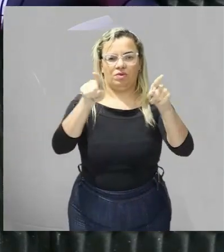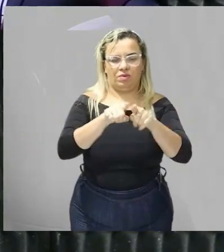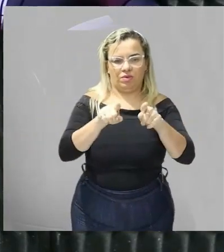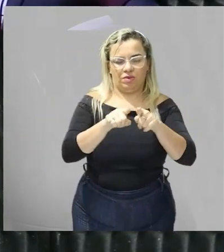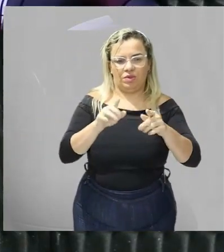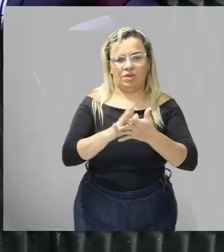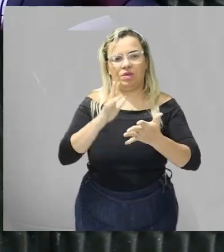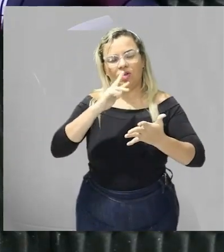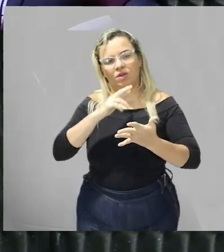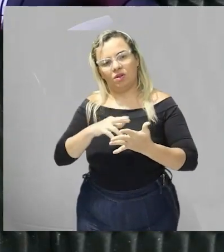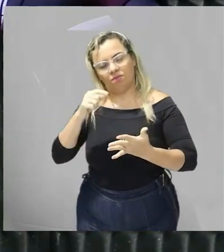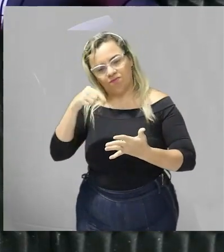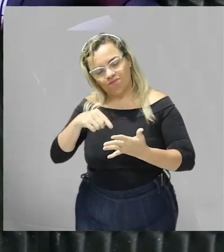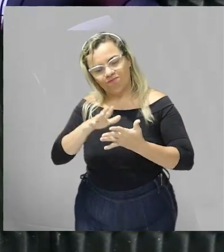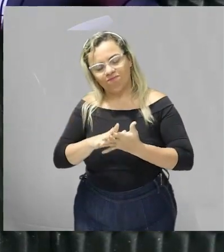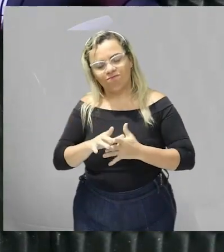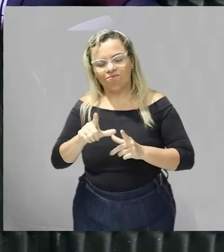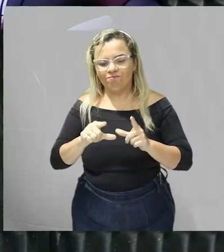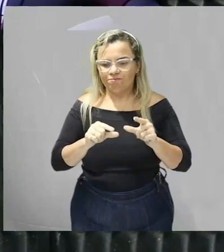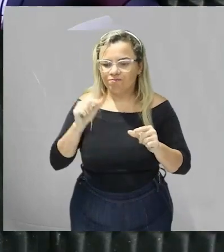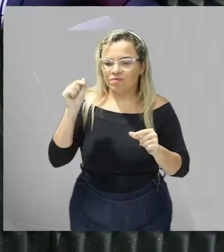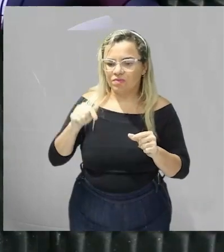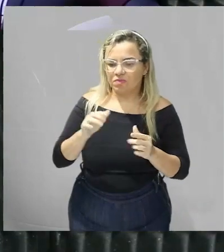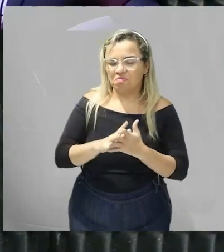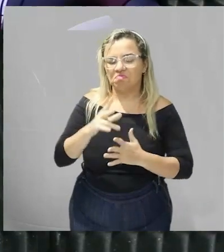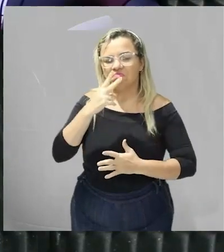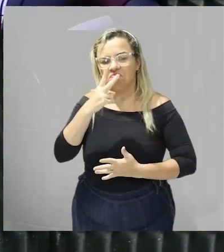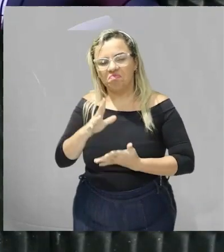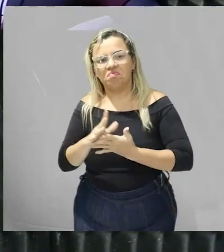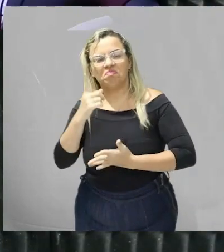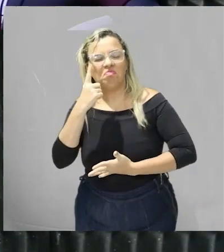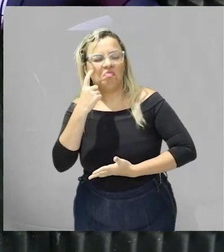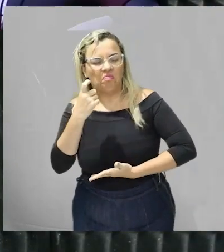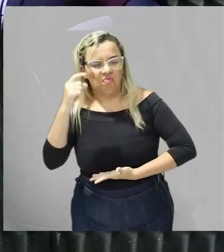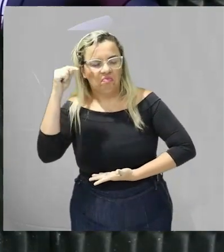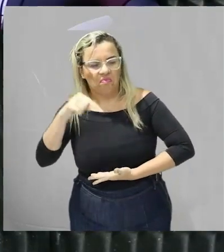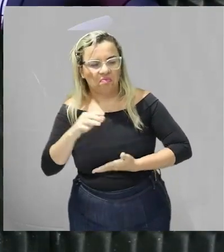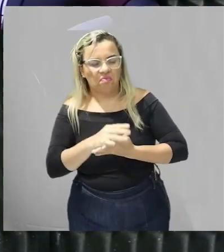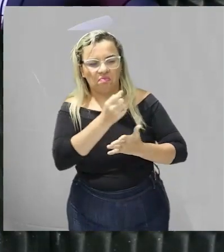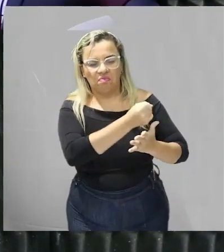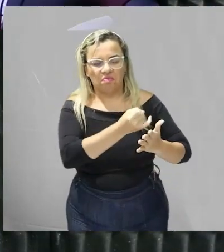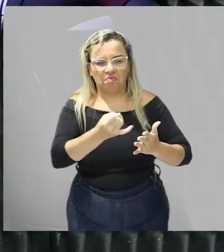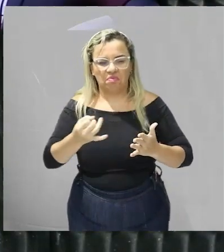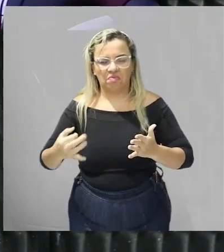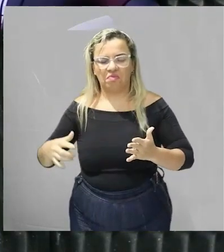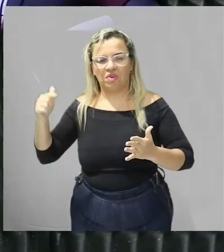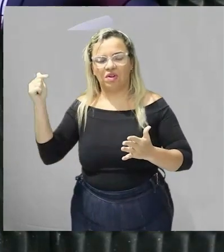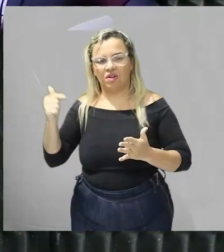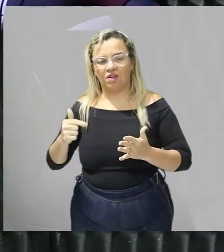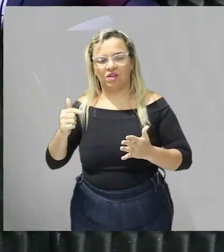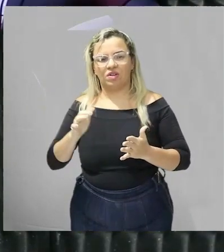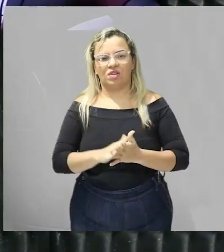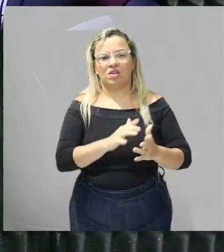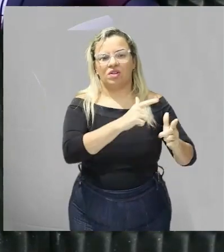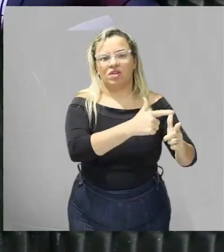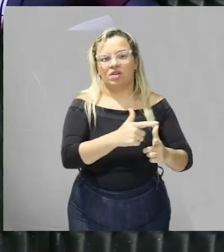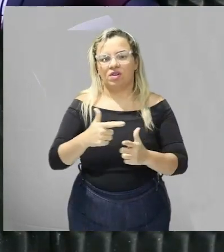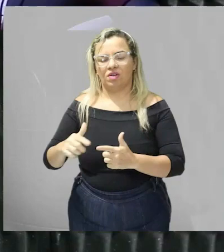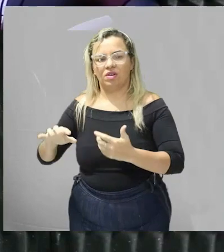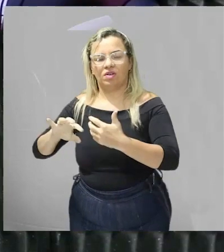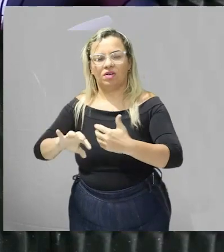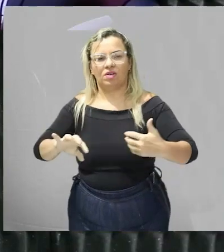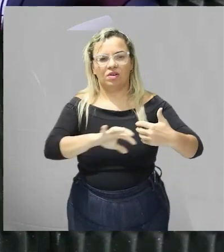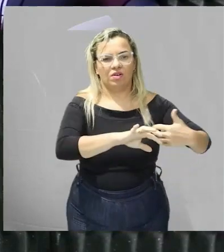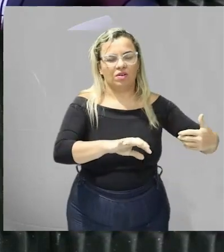eu achei mais interessante, para termos uma maior quantidade de questões, dividirmos essa temática de nova ordem mundial em